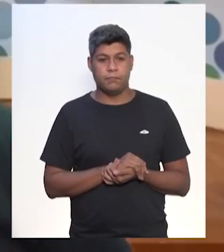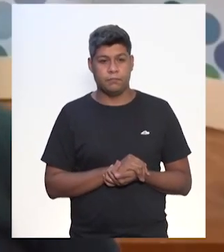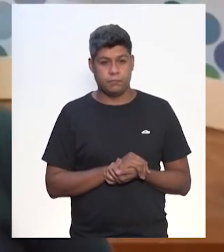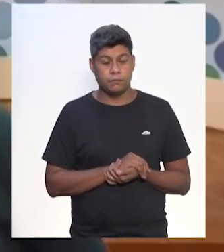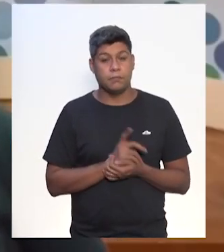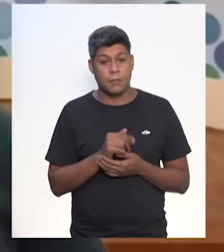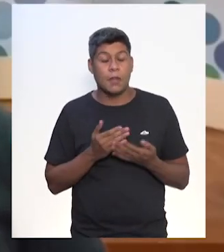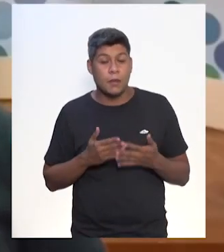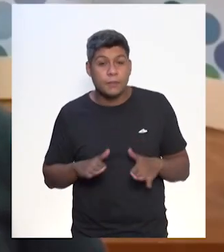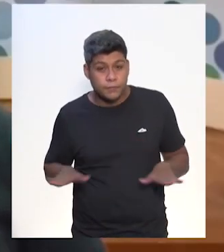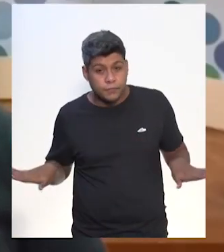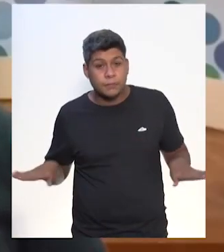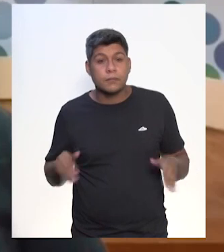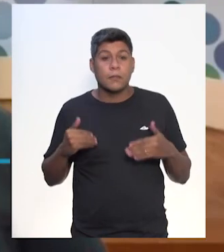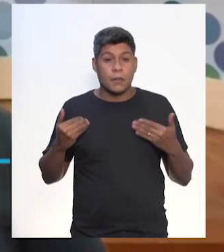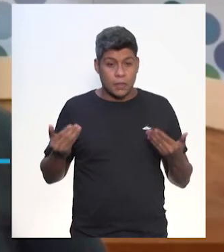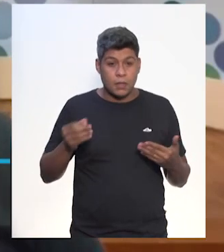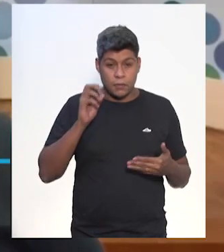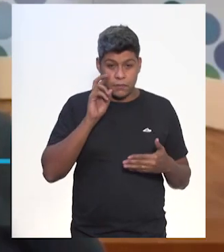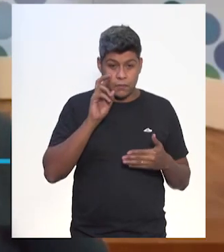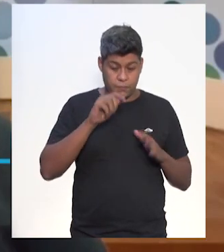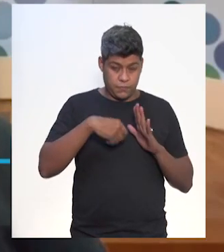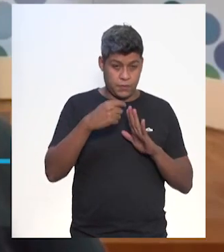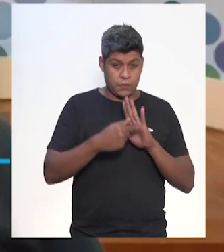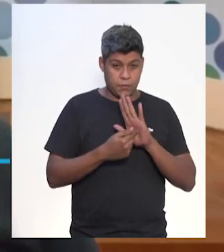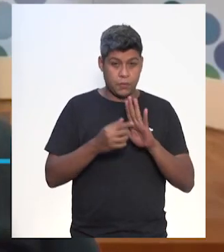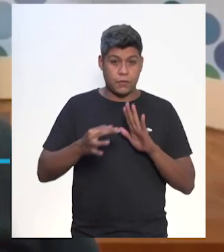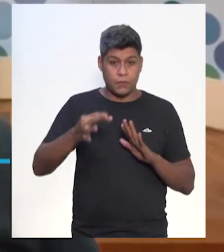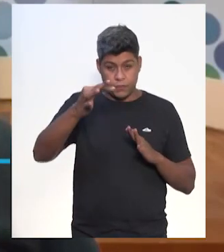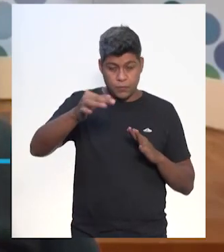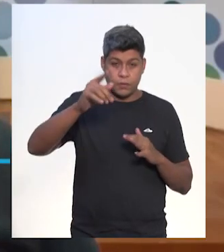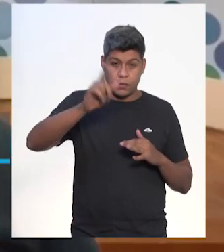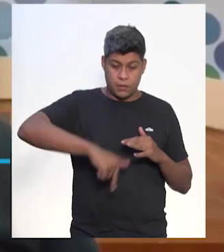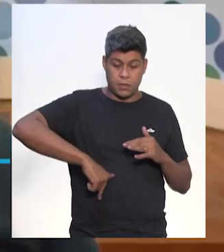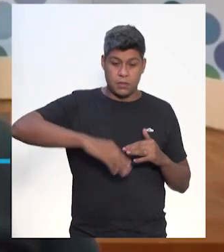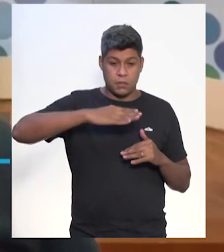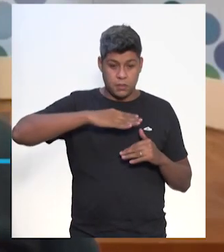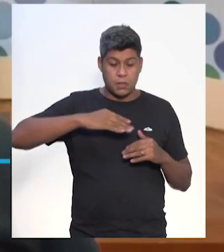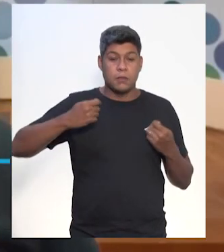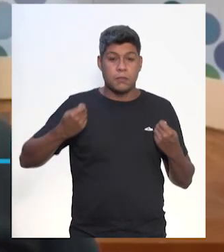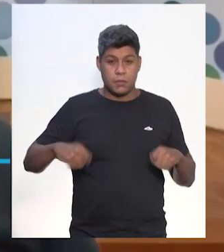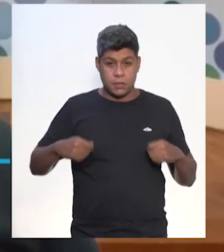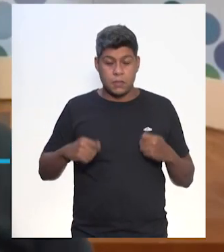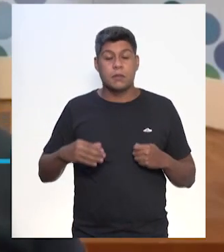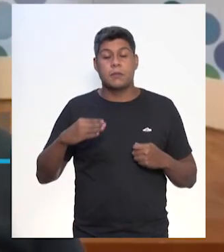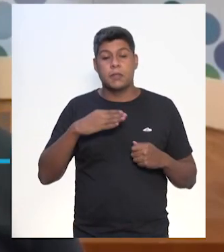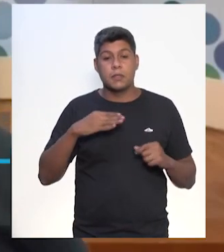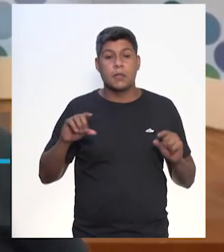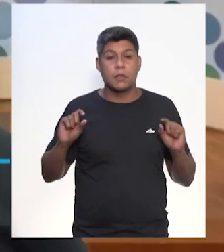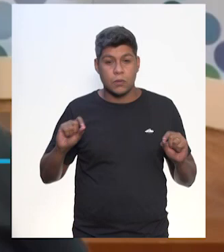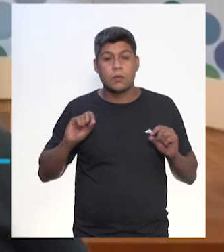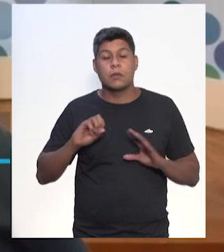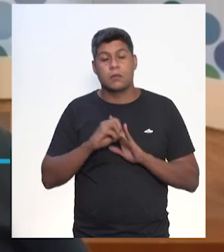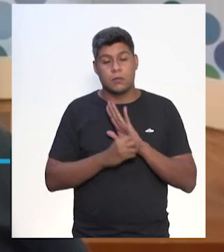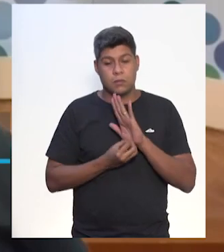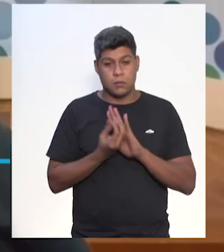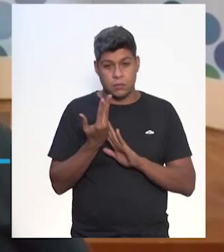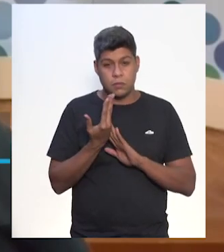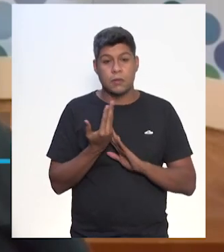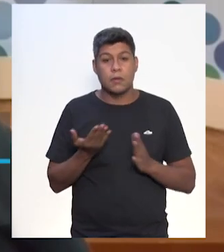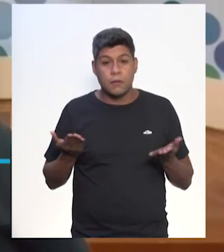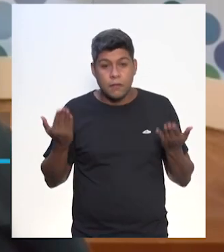É isso aí, né? Então, como o vídeo diz, se o futuro é urbanização, precisamos ter cidades sustentáveis, né?